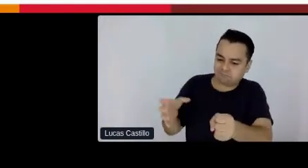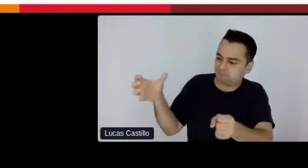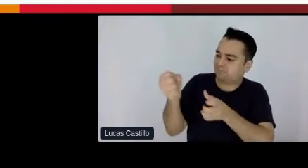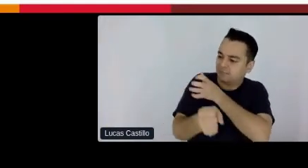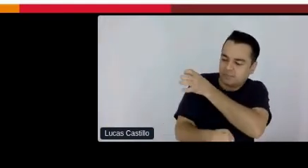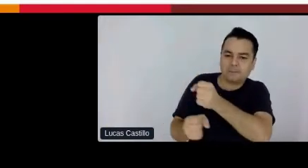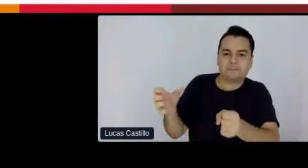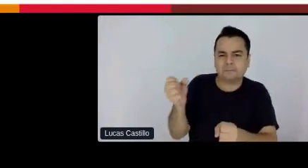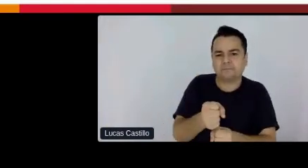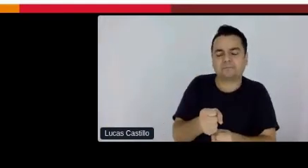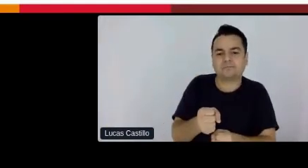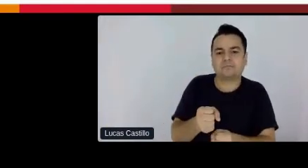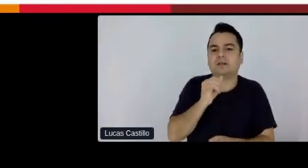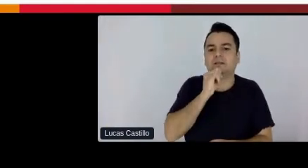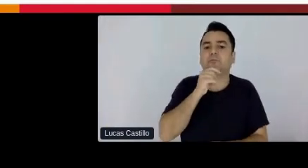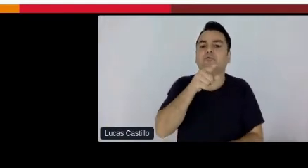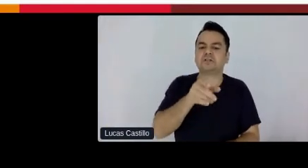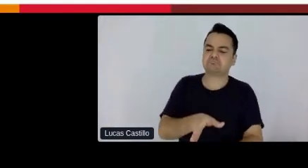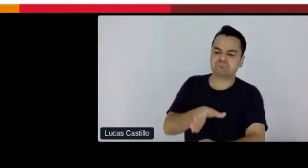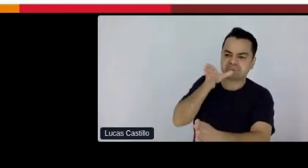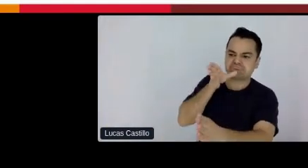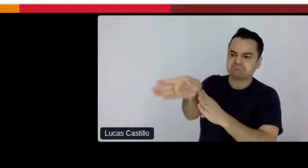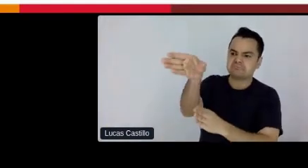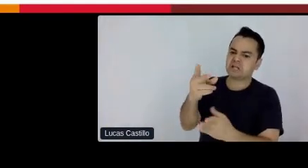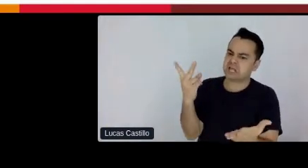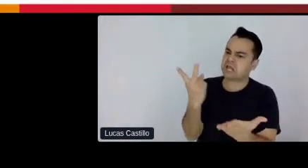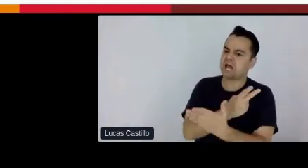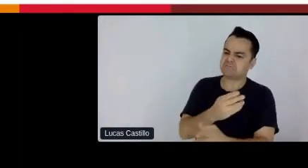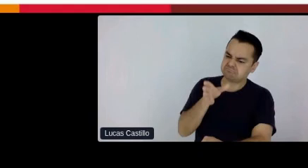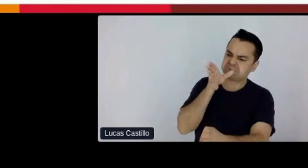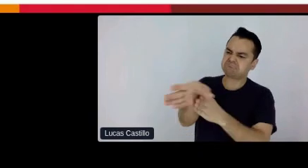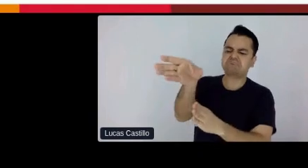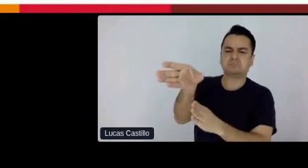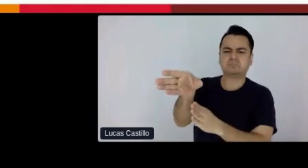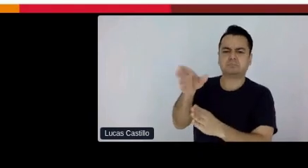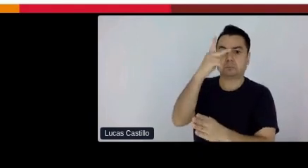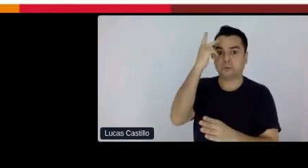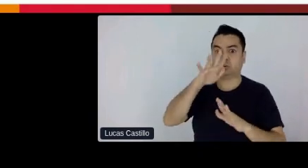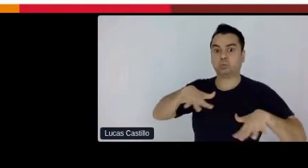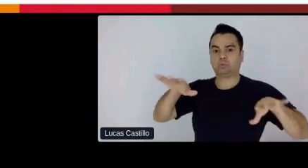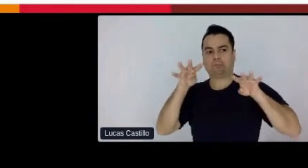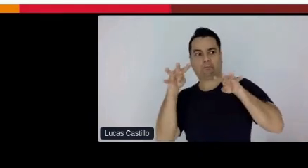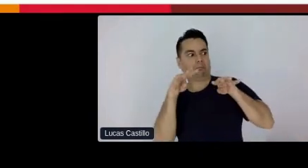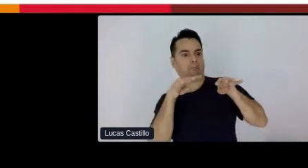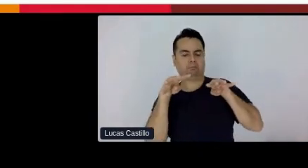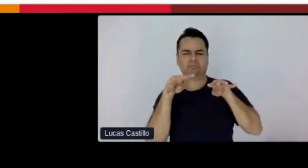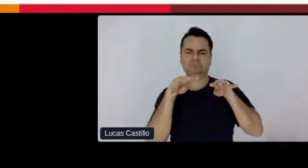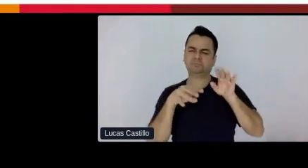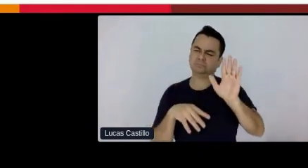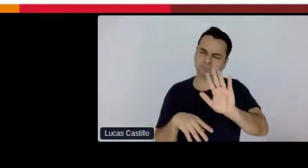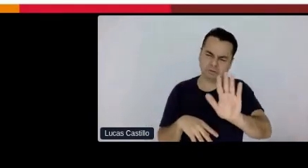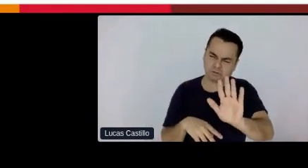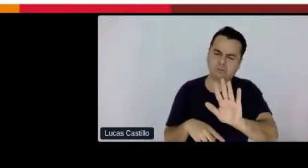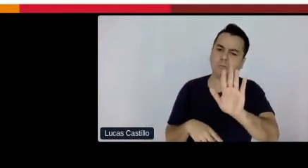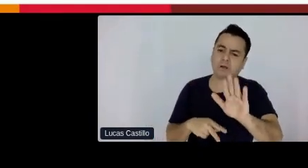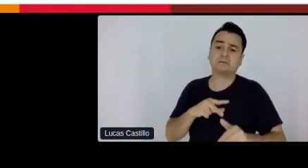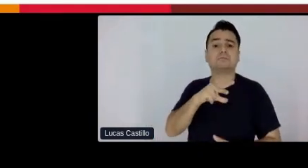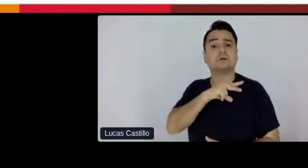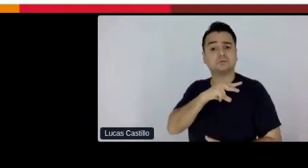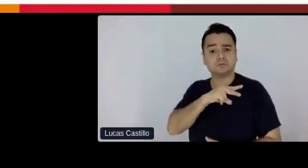pessoa atenção na frente de todo mundo se ela cometer algum desses passos, né, algum desses pontos. Mas você pode chamar depois de uma